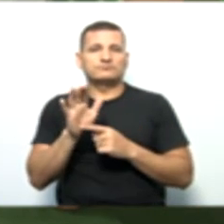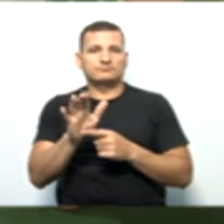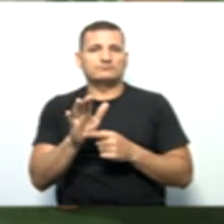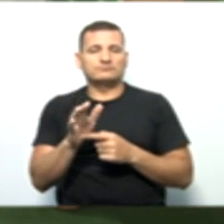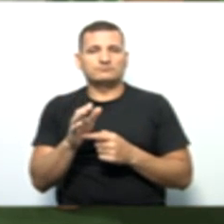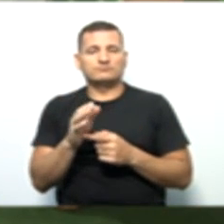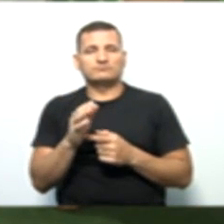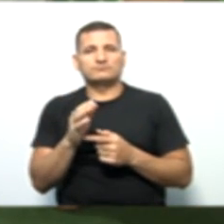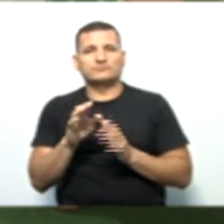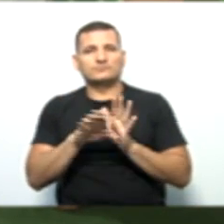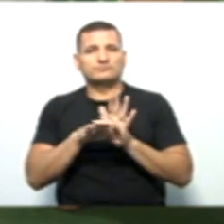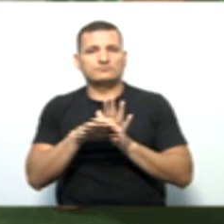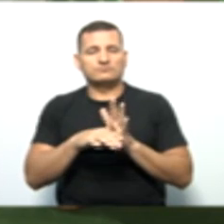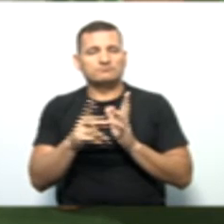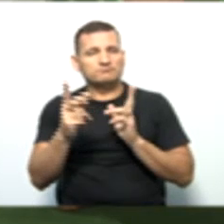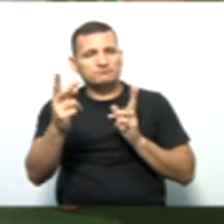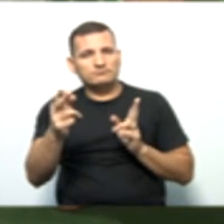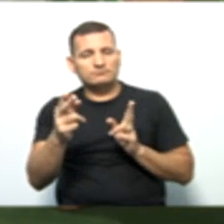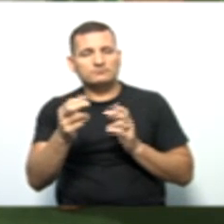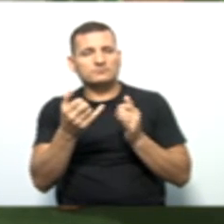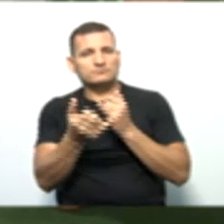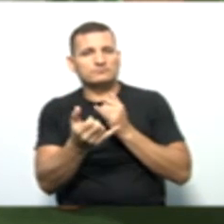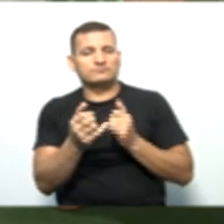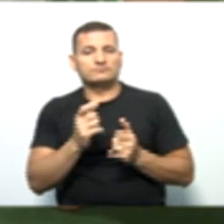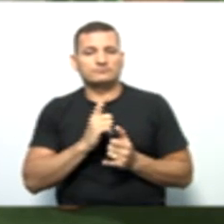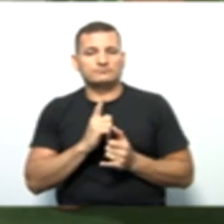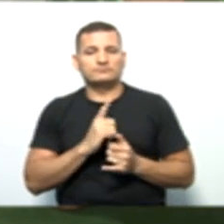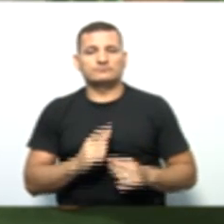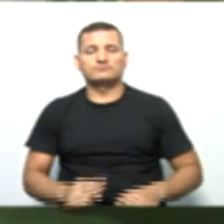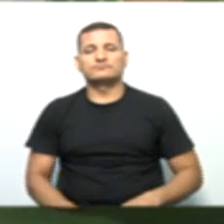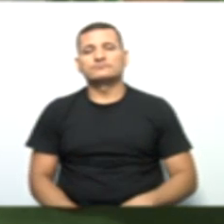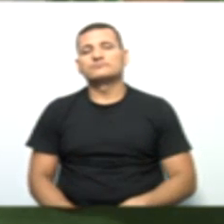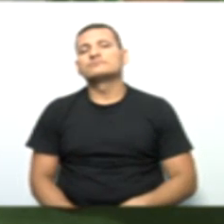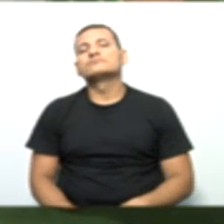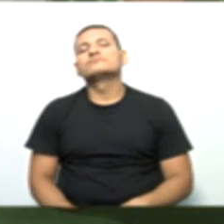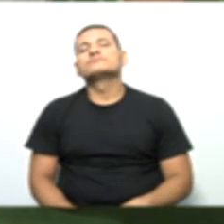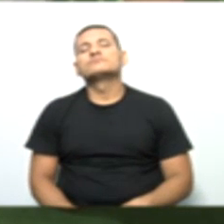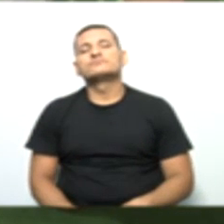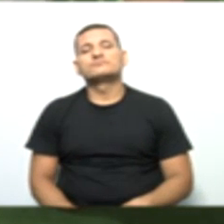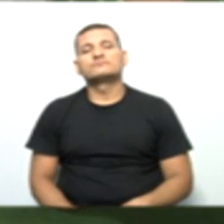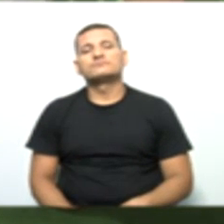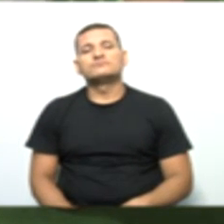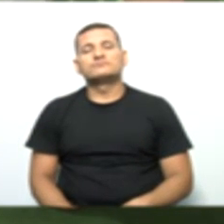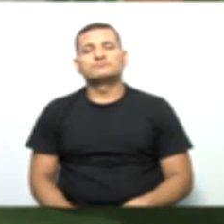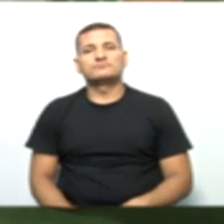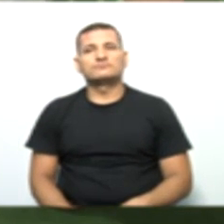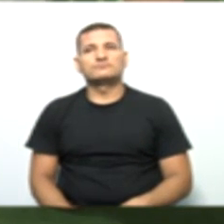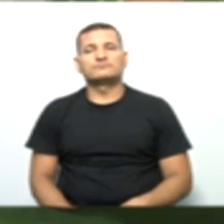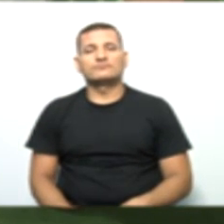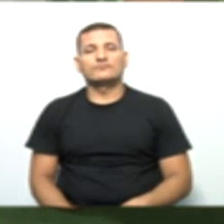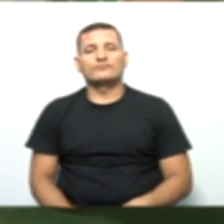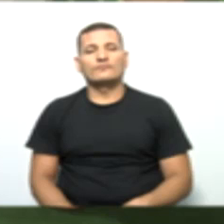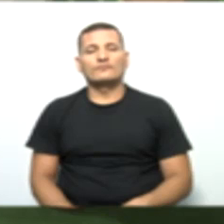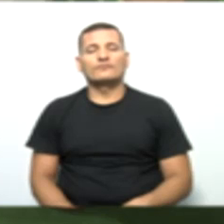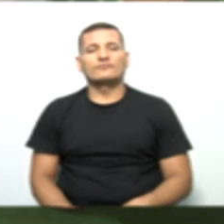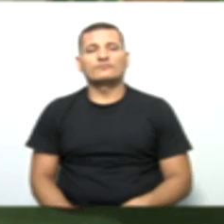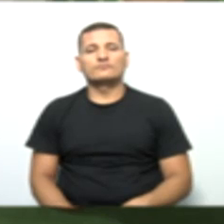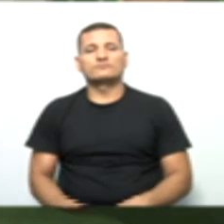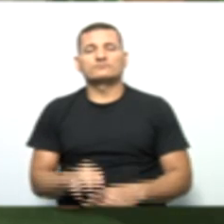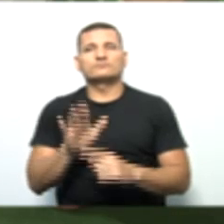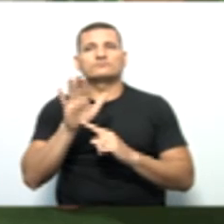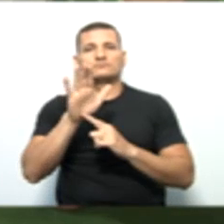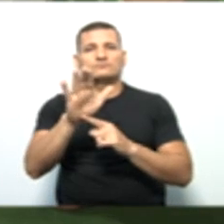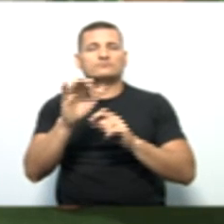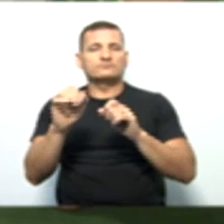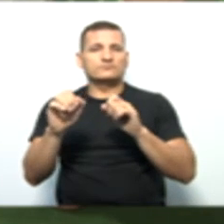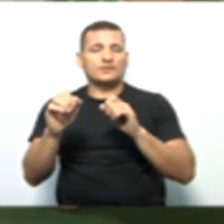quase igual, se não igual, né? O que a gente trouxe aqui. Uma palavrinha ou outra que eles não copiaram, né? Isso, que tá, a gente apresentou isso aqui nos slides também,